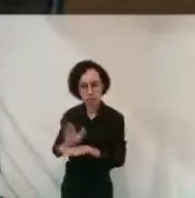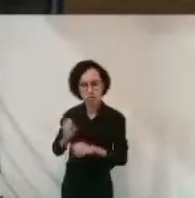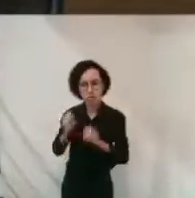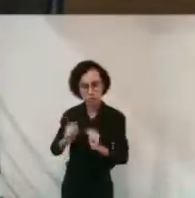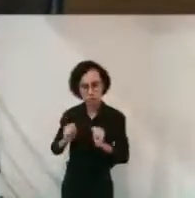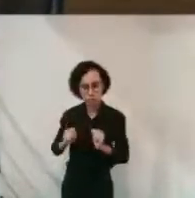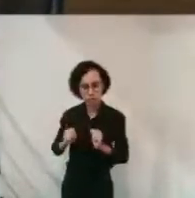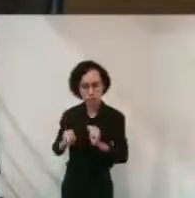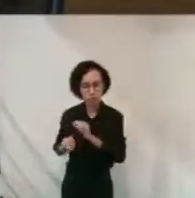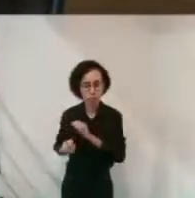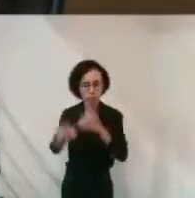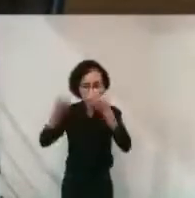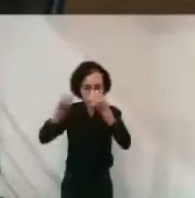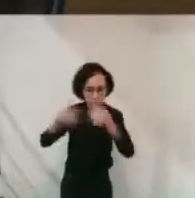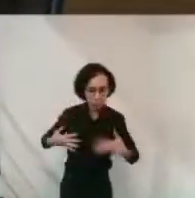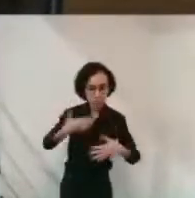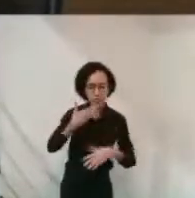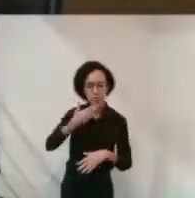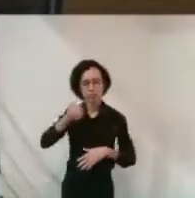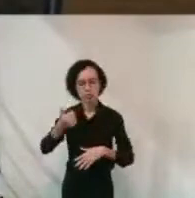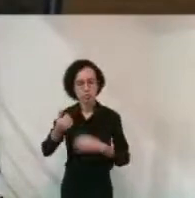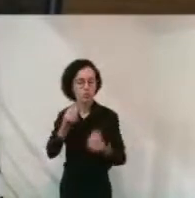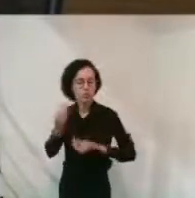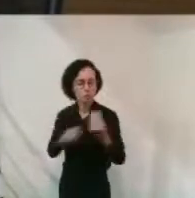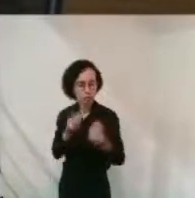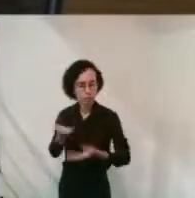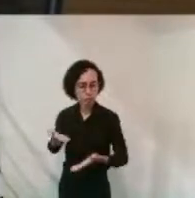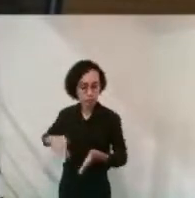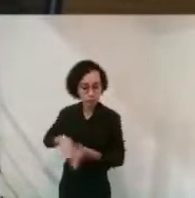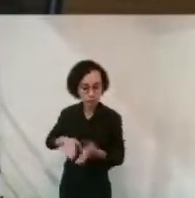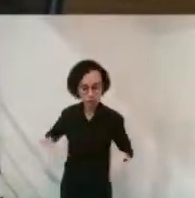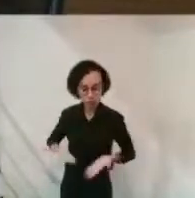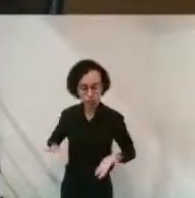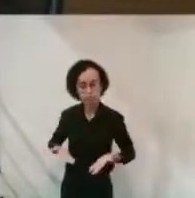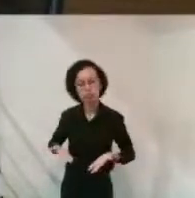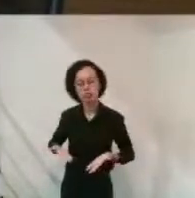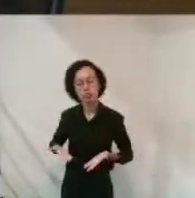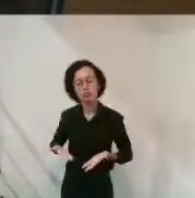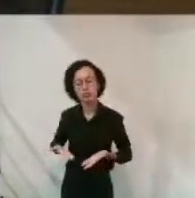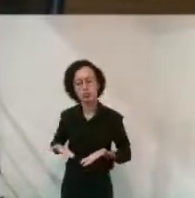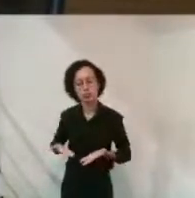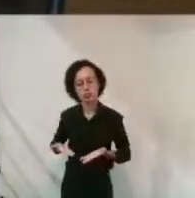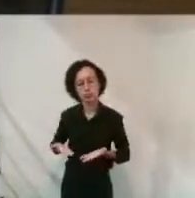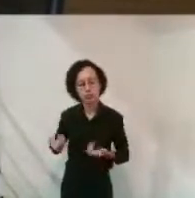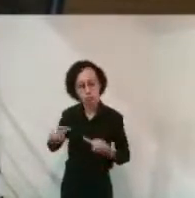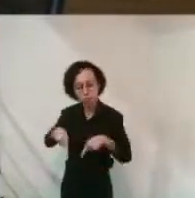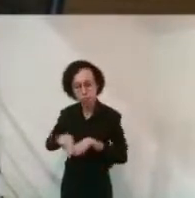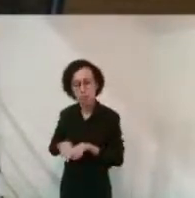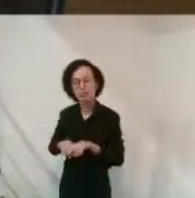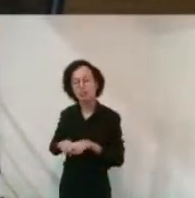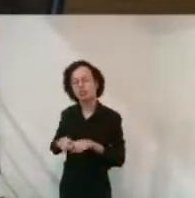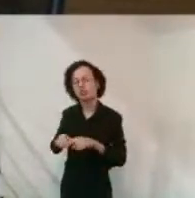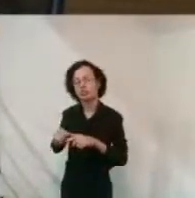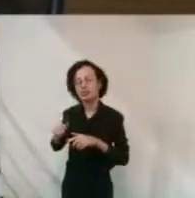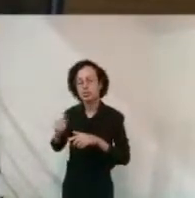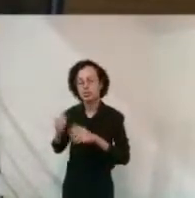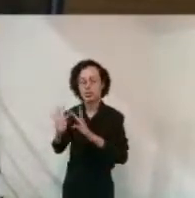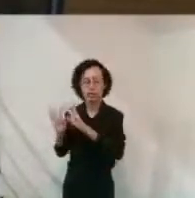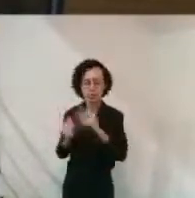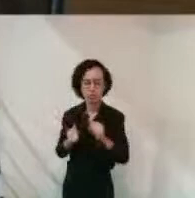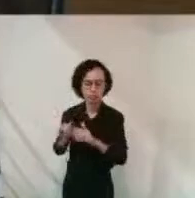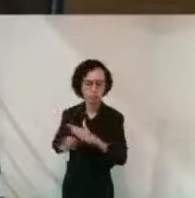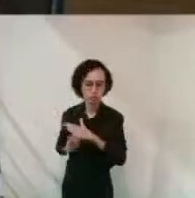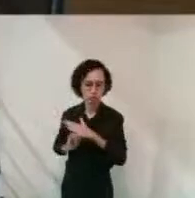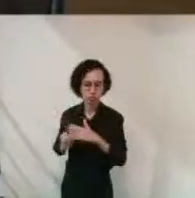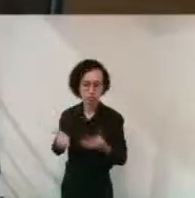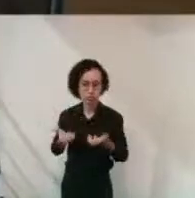uma explanação maior sobre de como chegamos até esse encerramento com a contribuição de todas as instituições. Eu